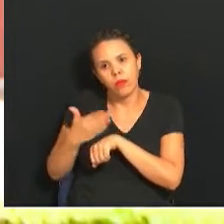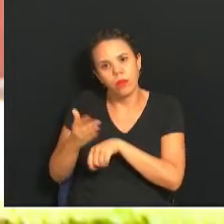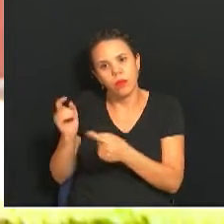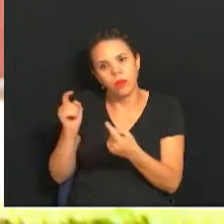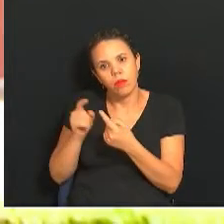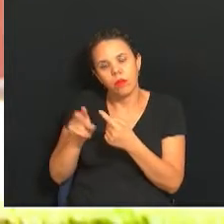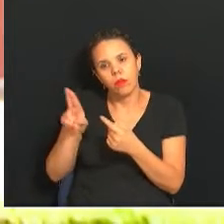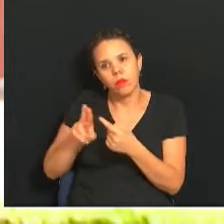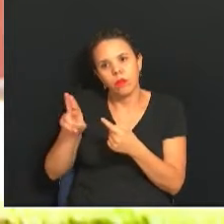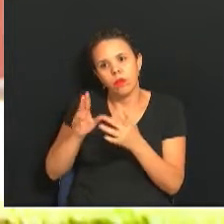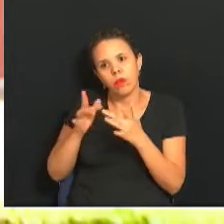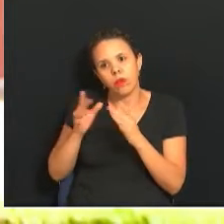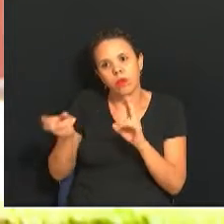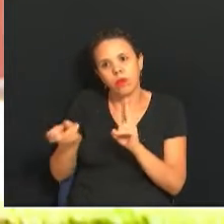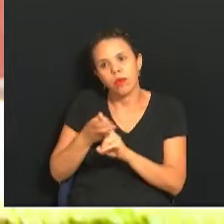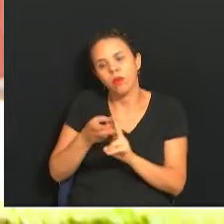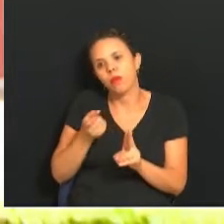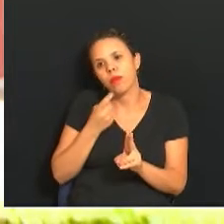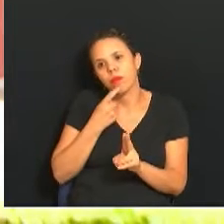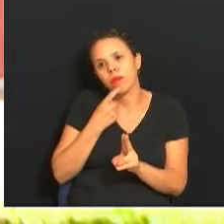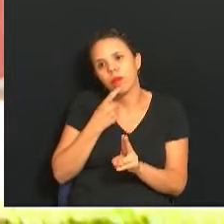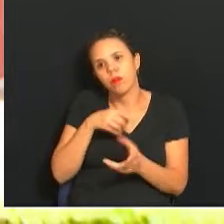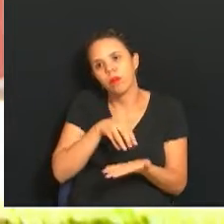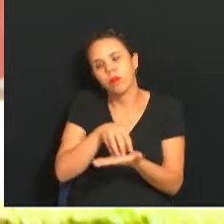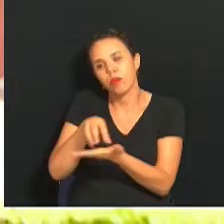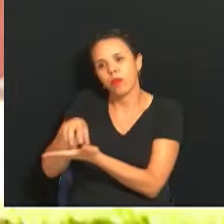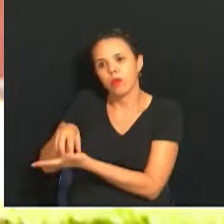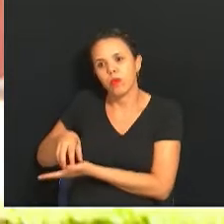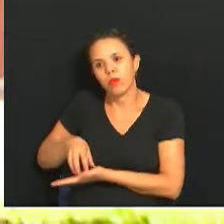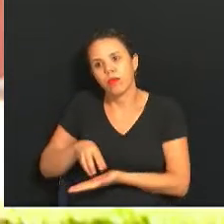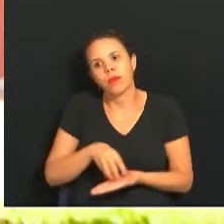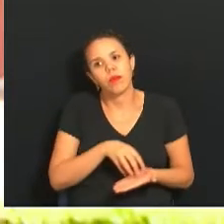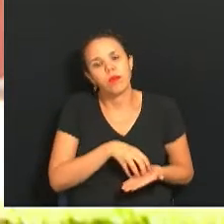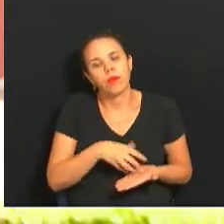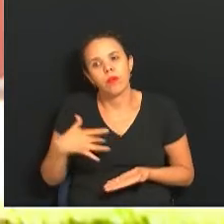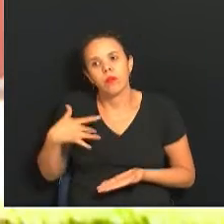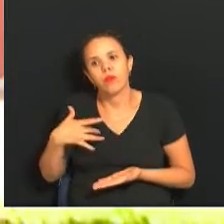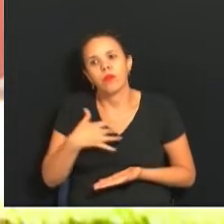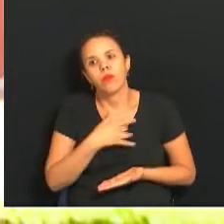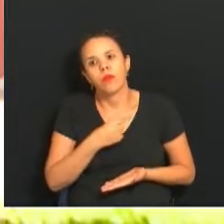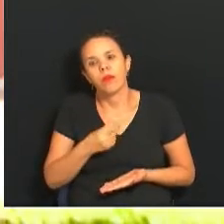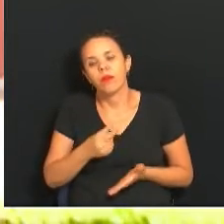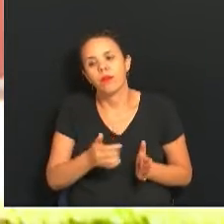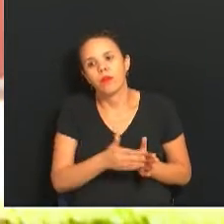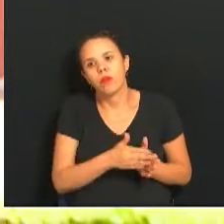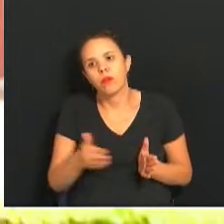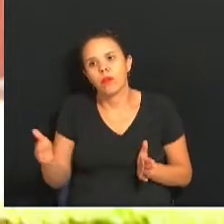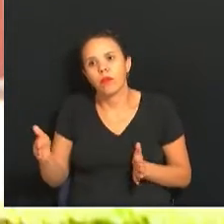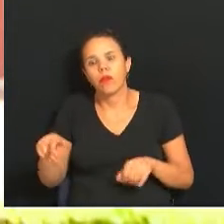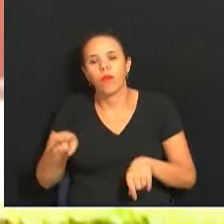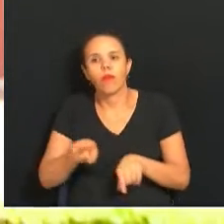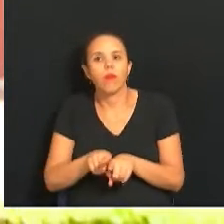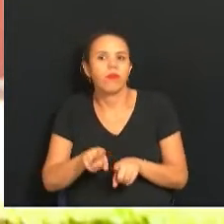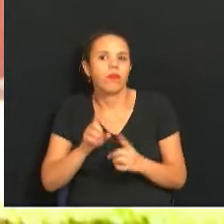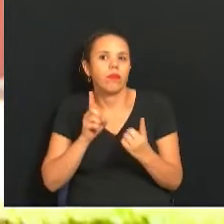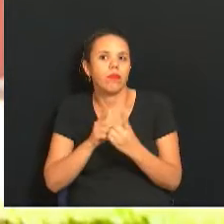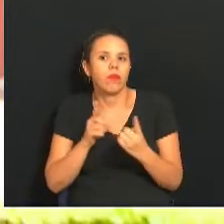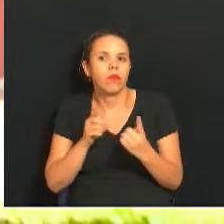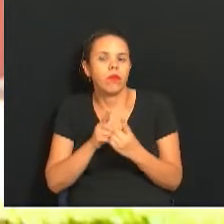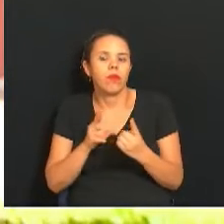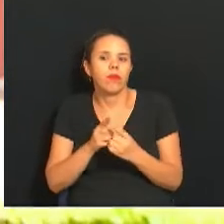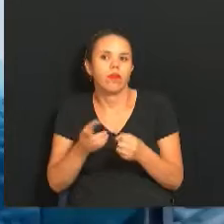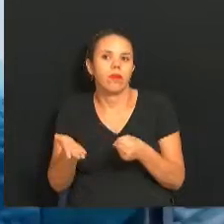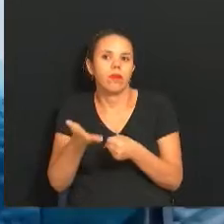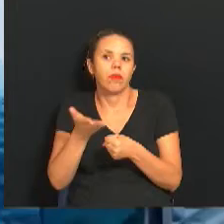usuário, no SUS Campinas, nas unidades básicas e durante algumas temporadas também em serviços da atenção secundária